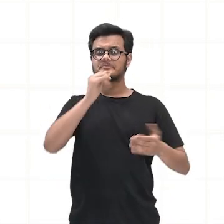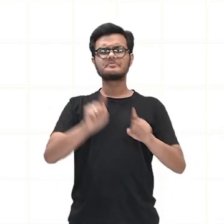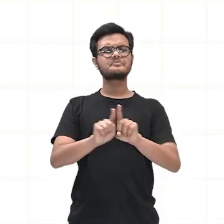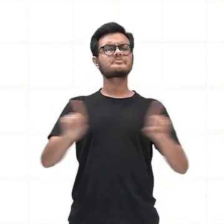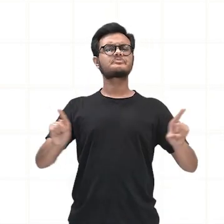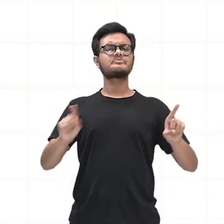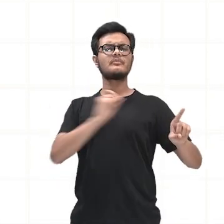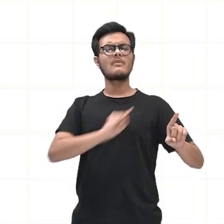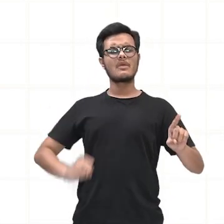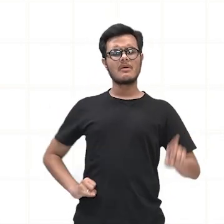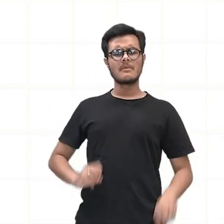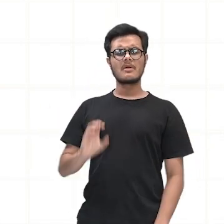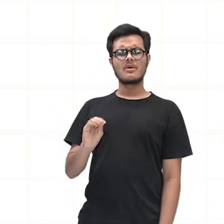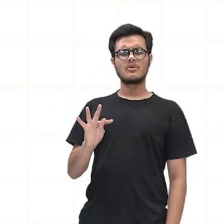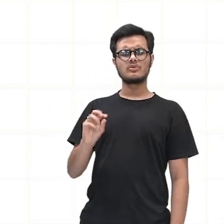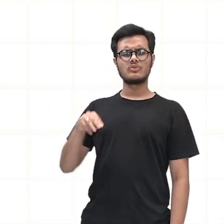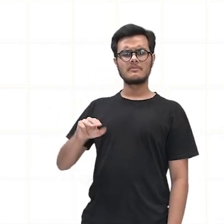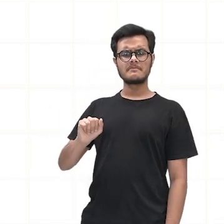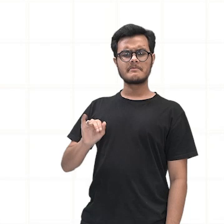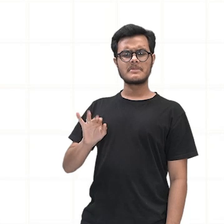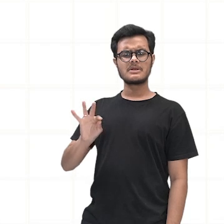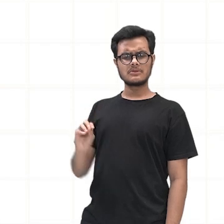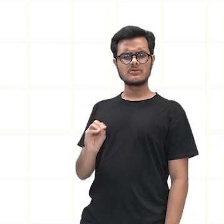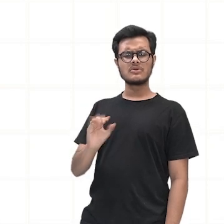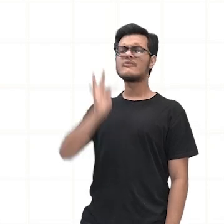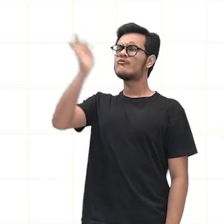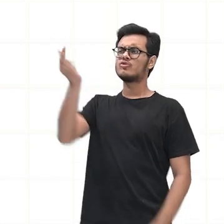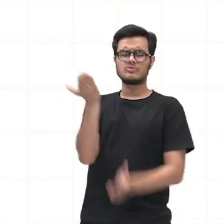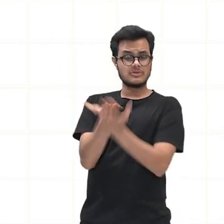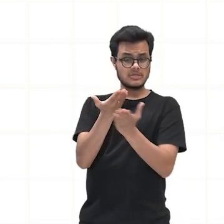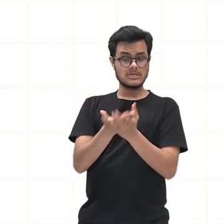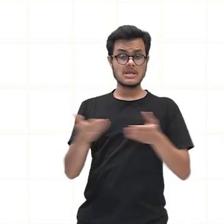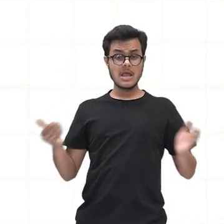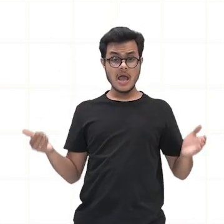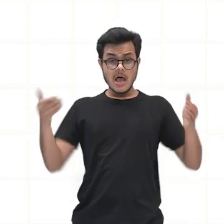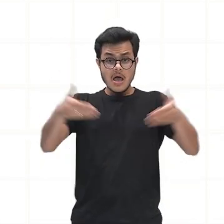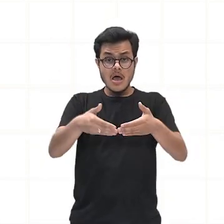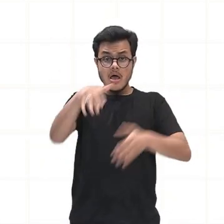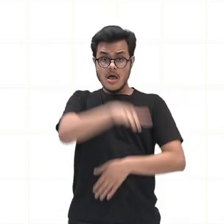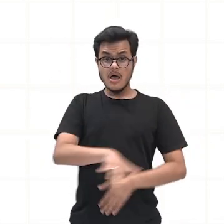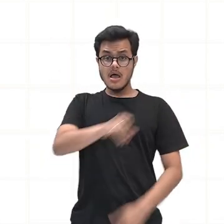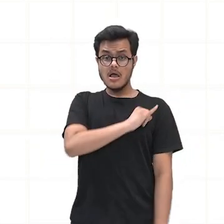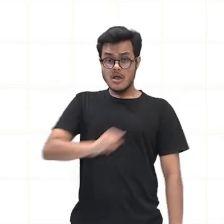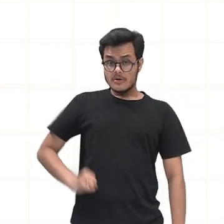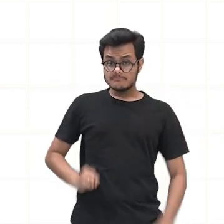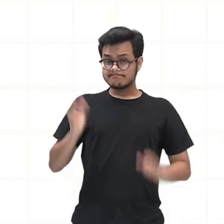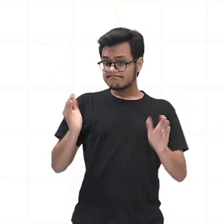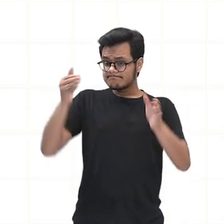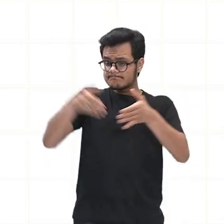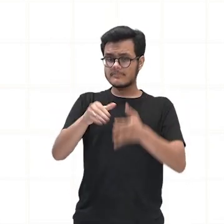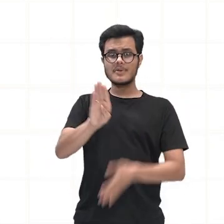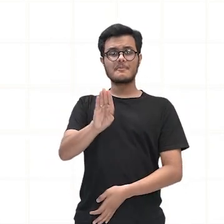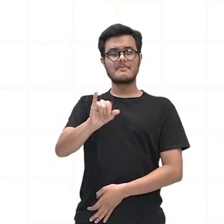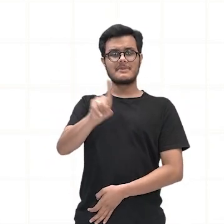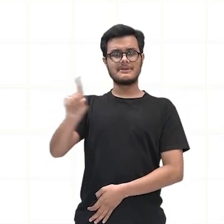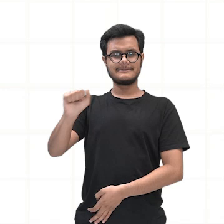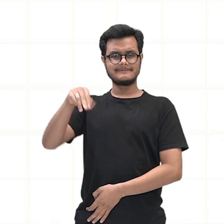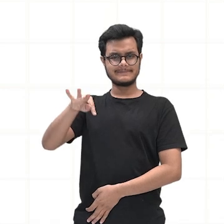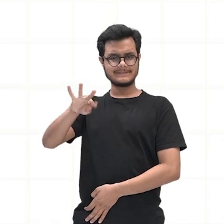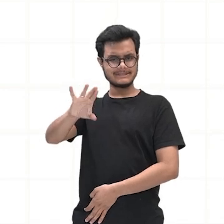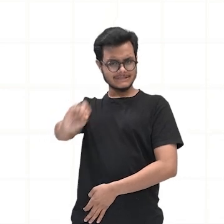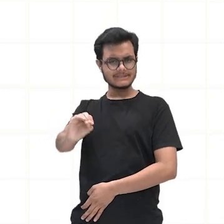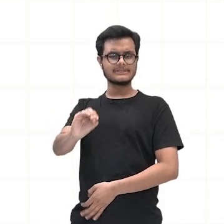Império Otomano a gente vai falar numa outra aula, porque o nosso foco da aula de hoje é justamente o